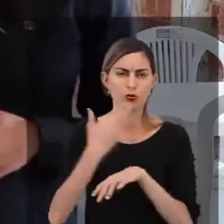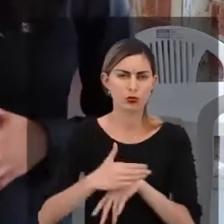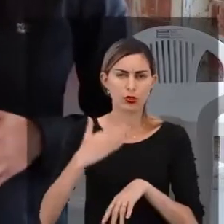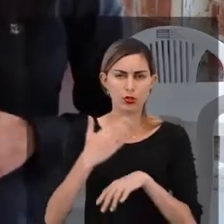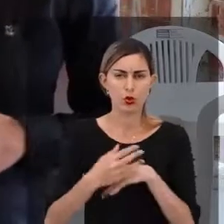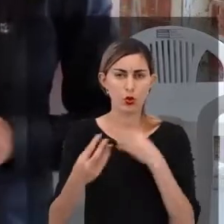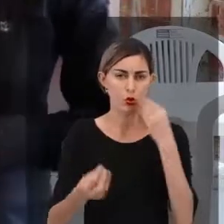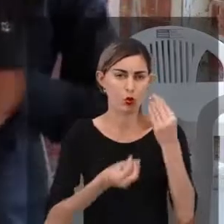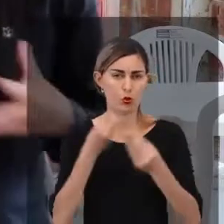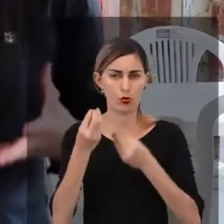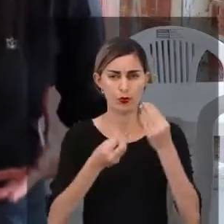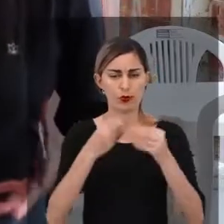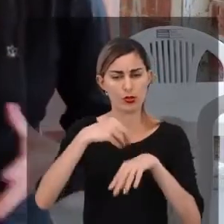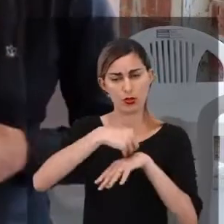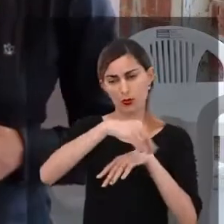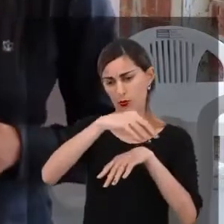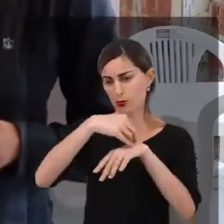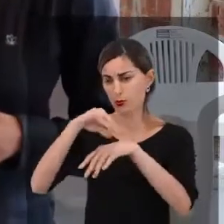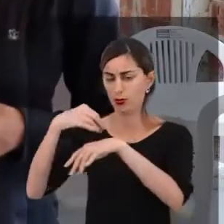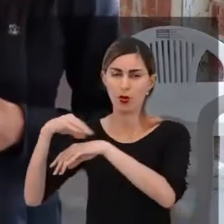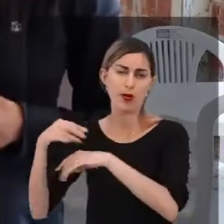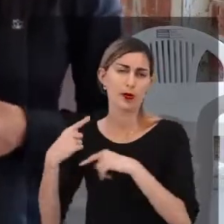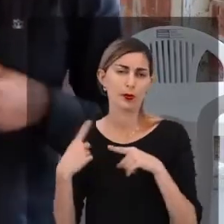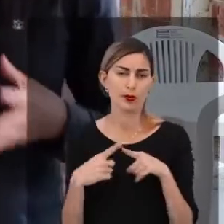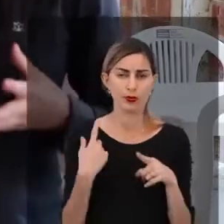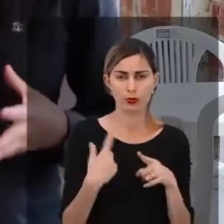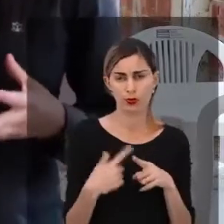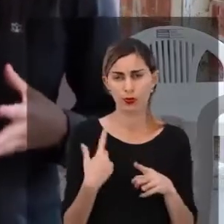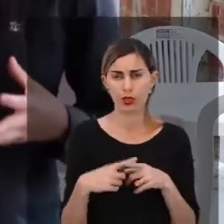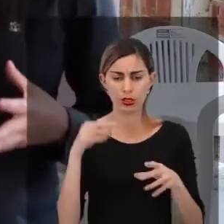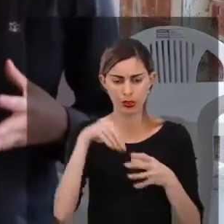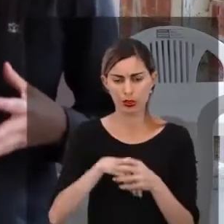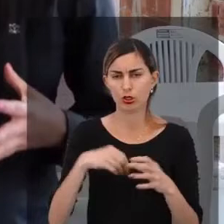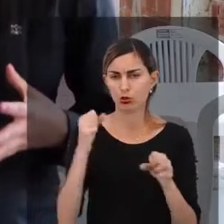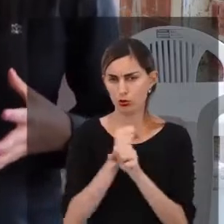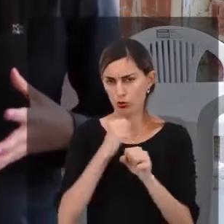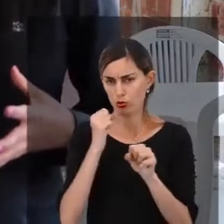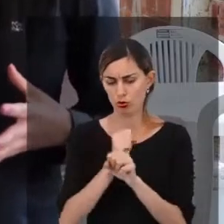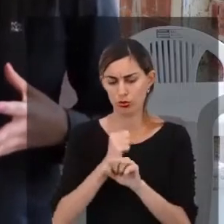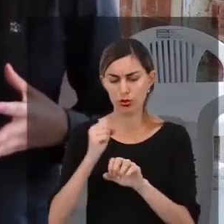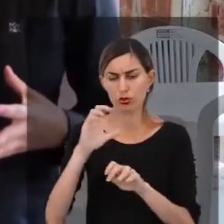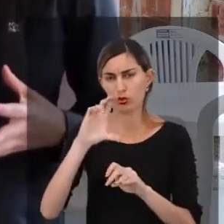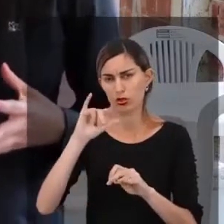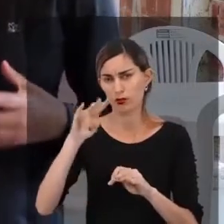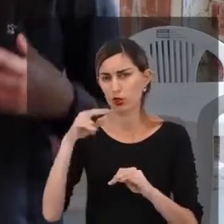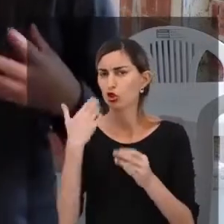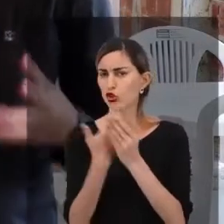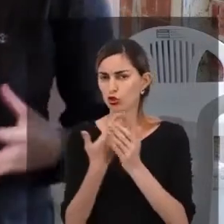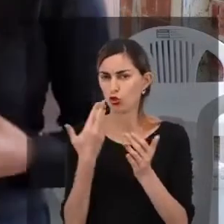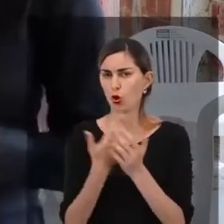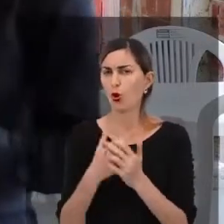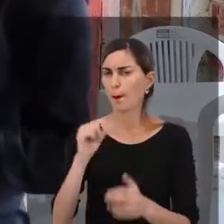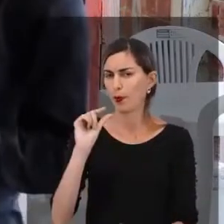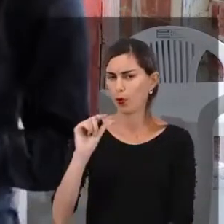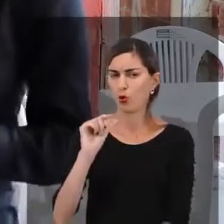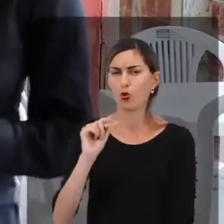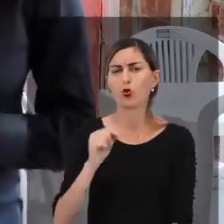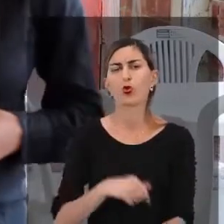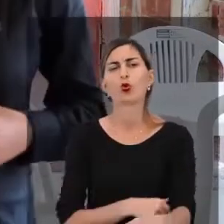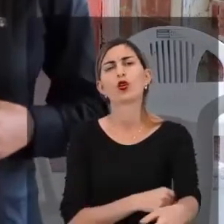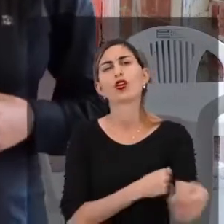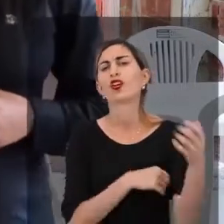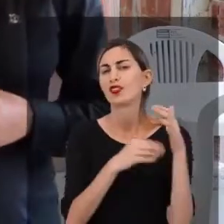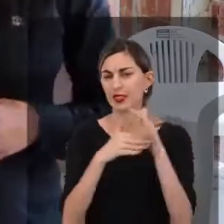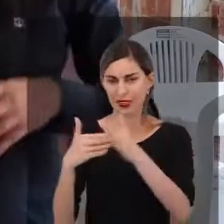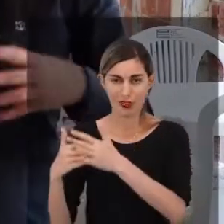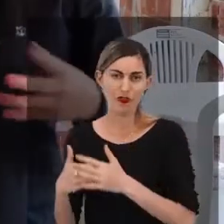o treinamento, né? A forma como você vai passar, até porque dentro da construção a escolaridade ainda é